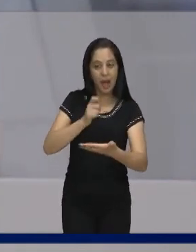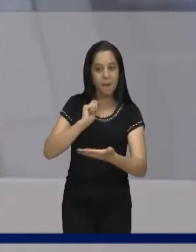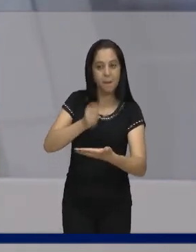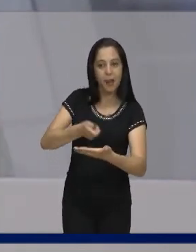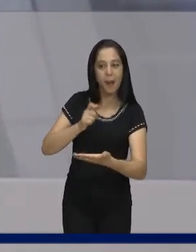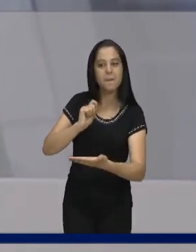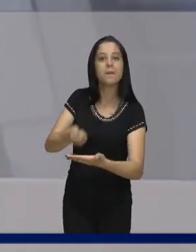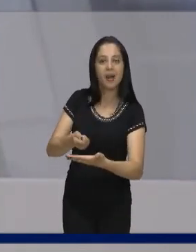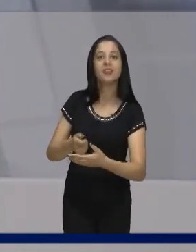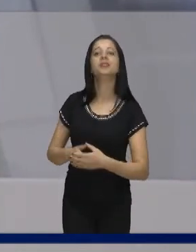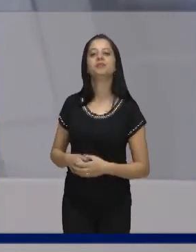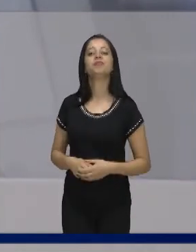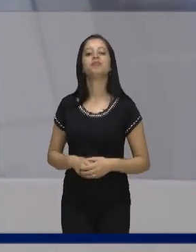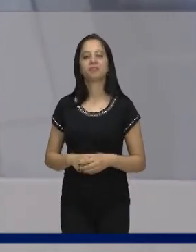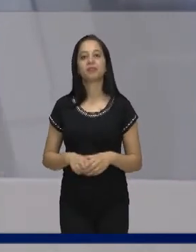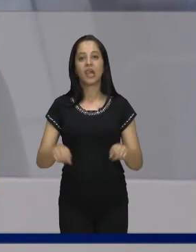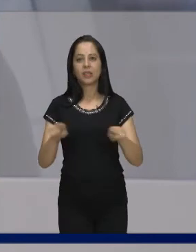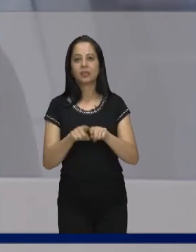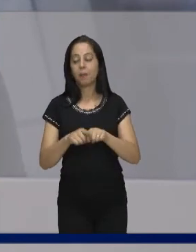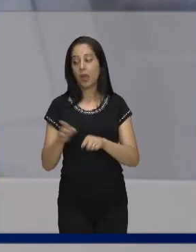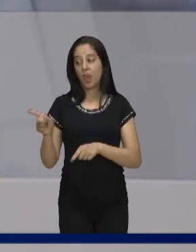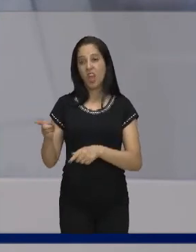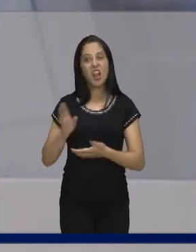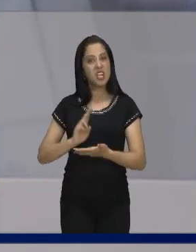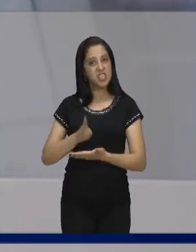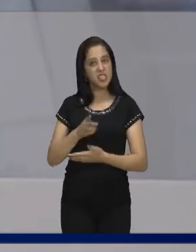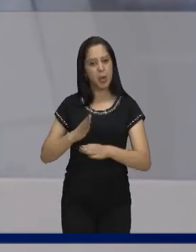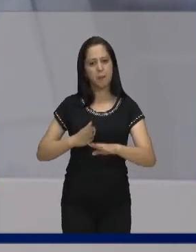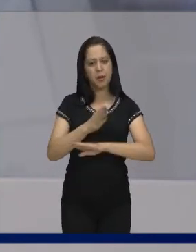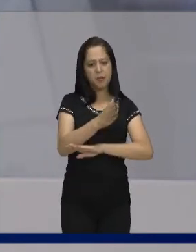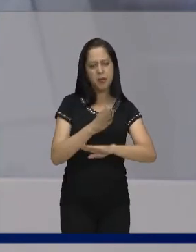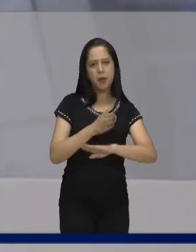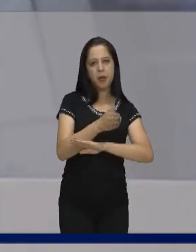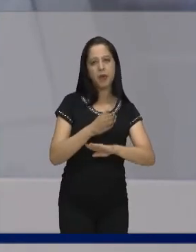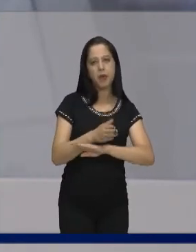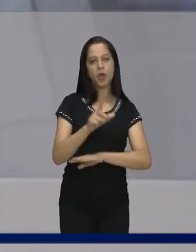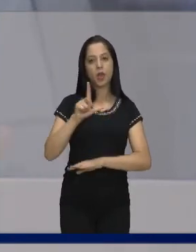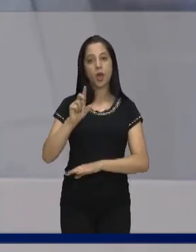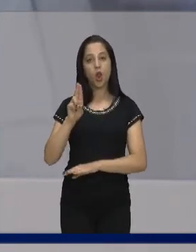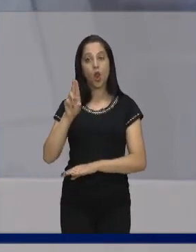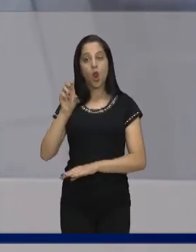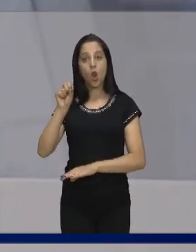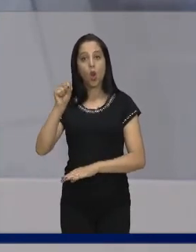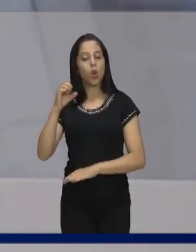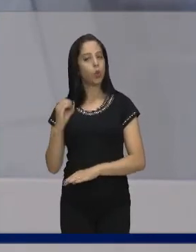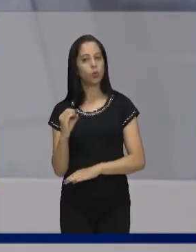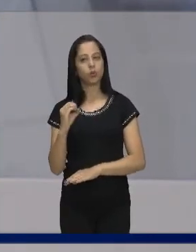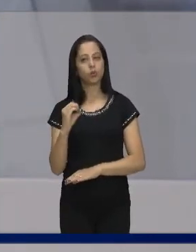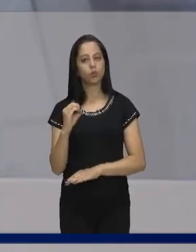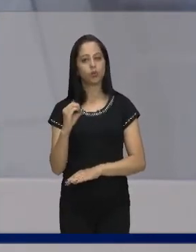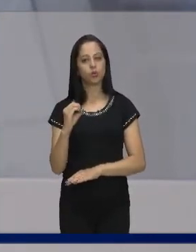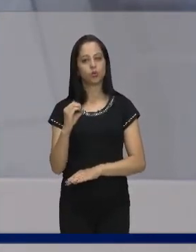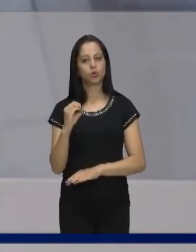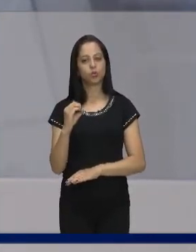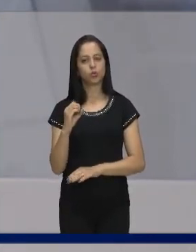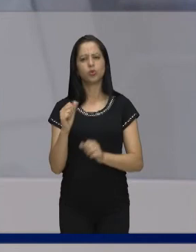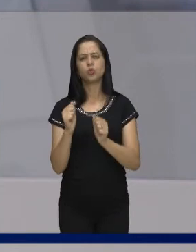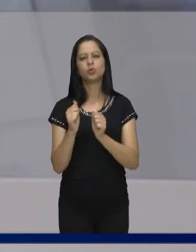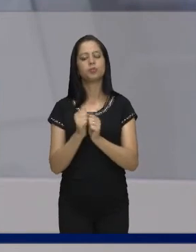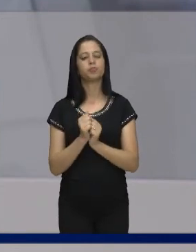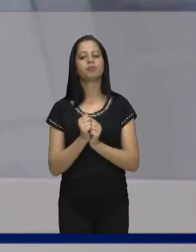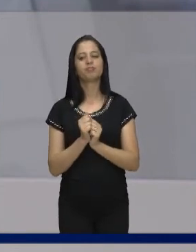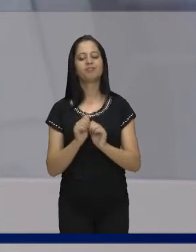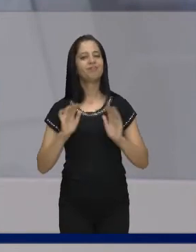Luso Brasileiro, do Clube Luso Brasileiro, levava os filhos, a família, e se passava o dia inteiro.